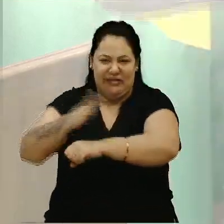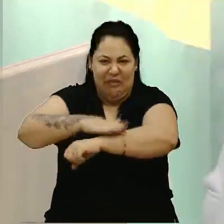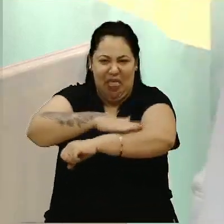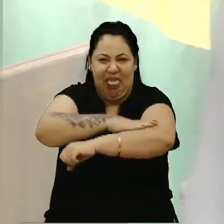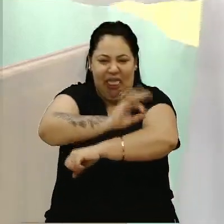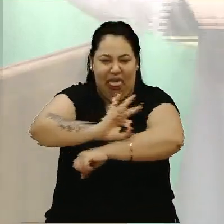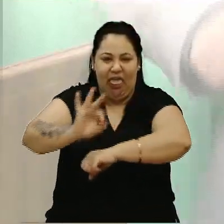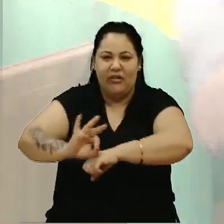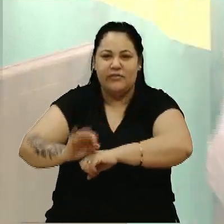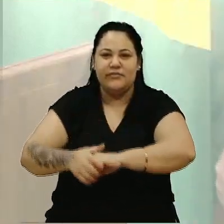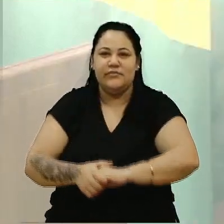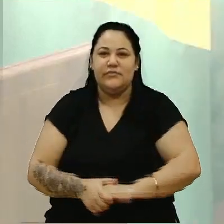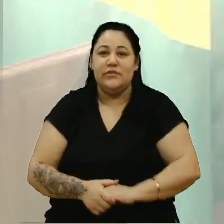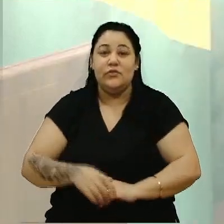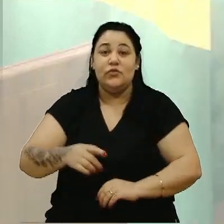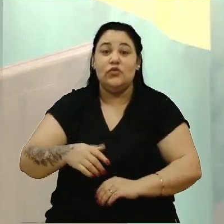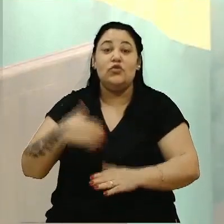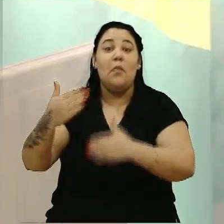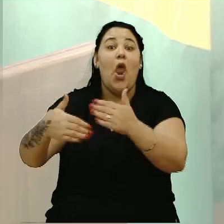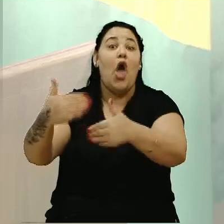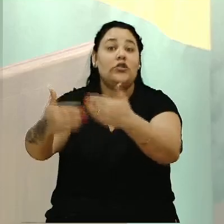Então que os próximos governos